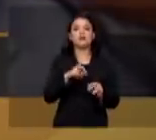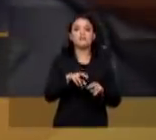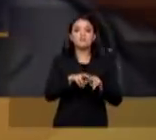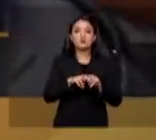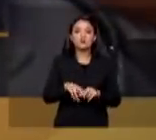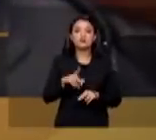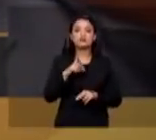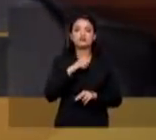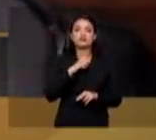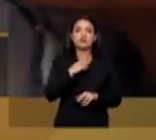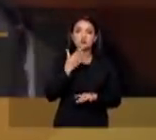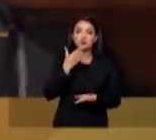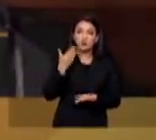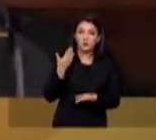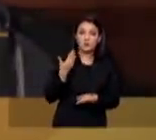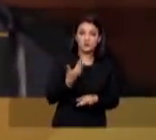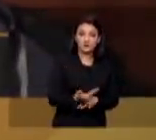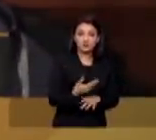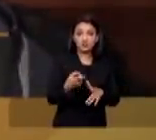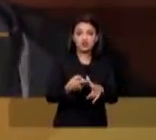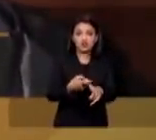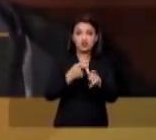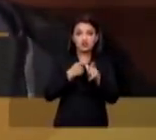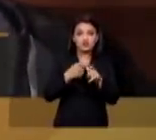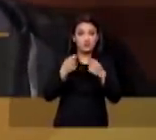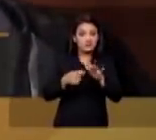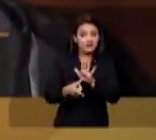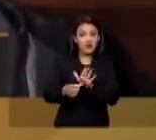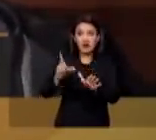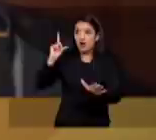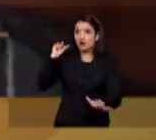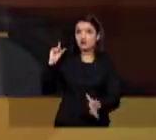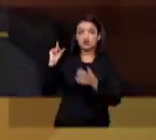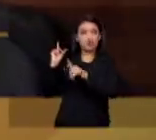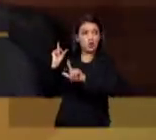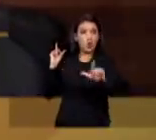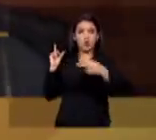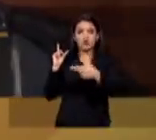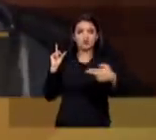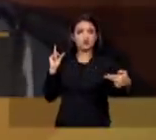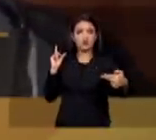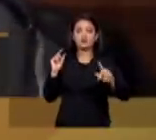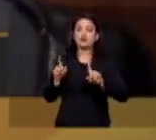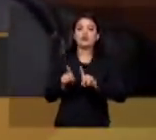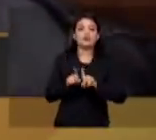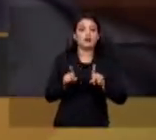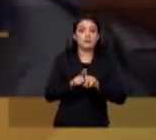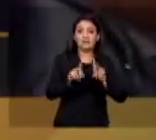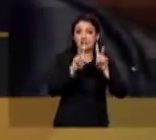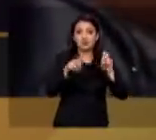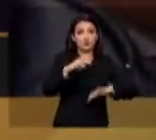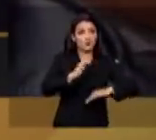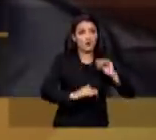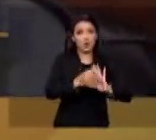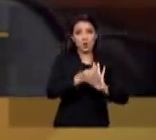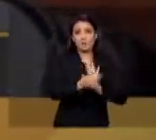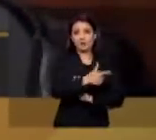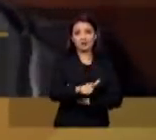de suspeição como precedente a qualquer outra, inclusive a arguição de incompetência.